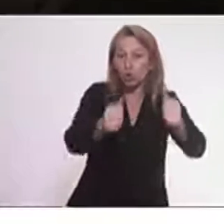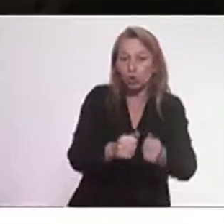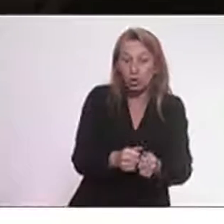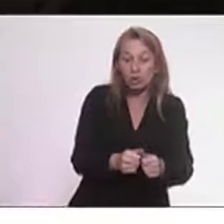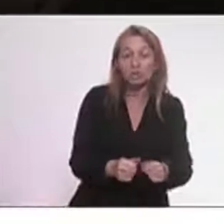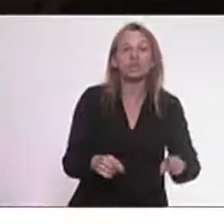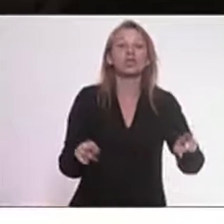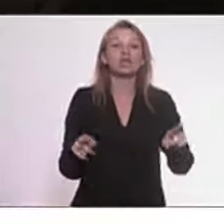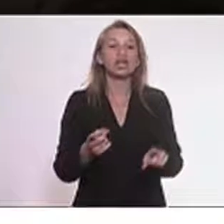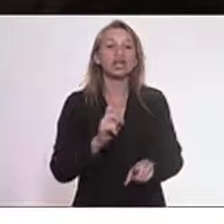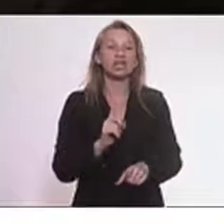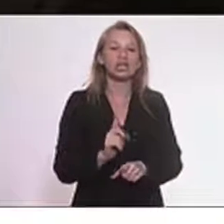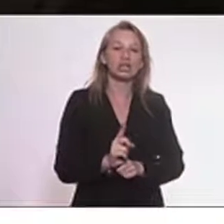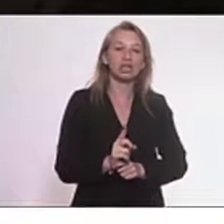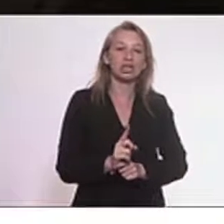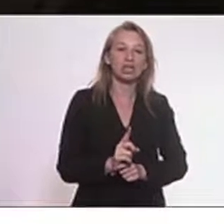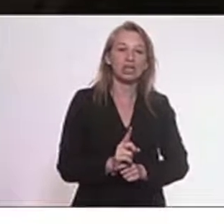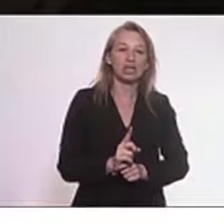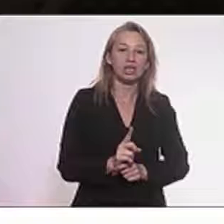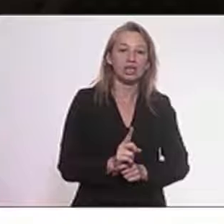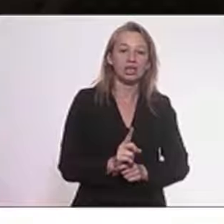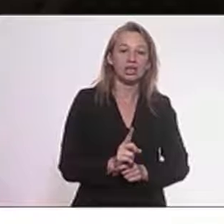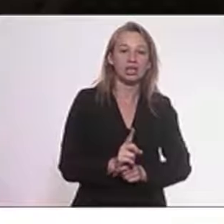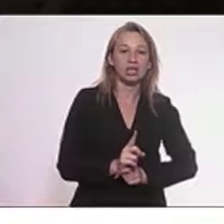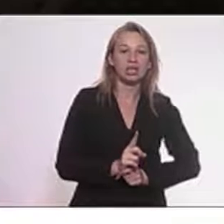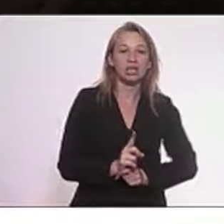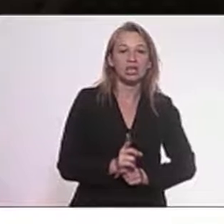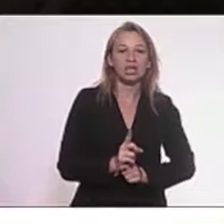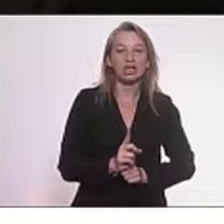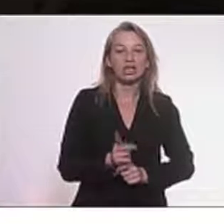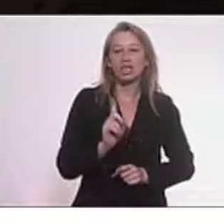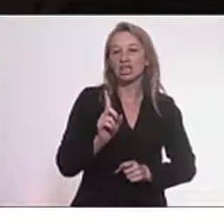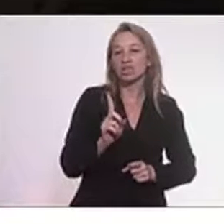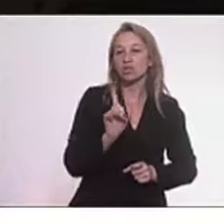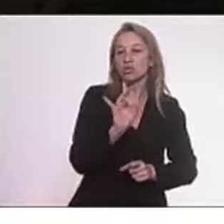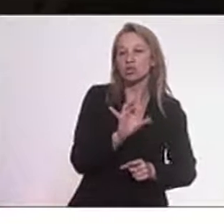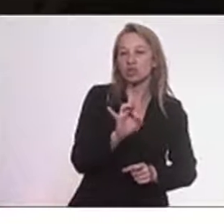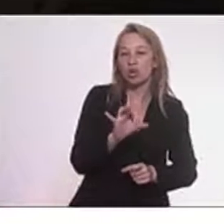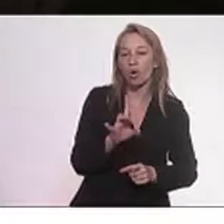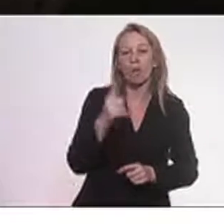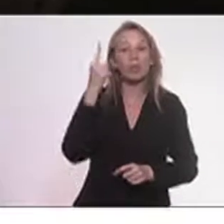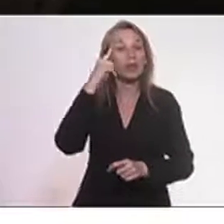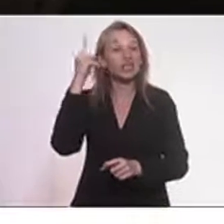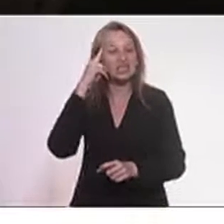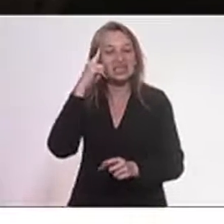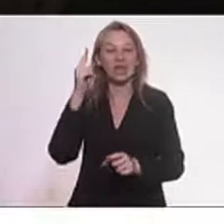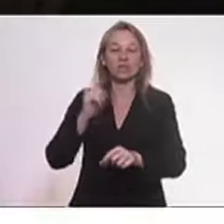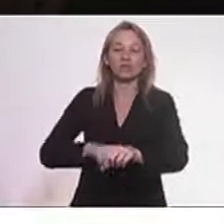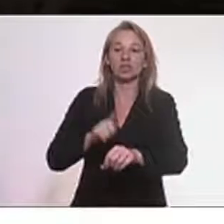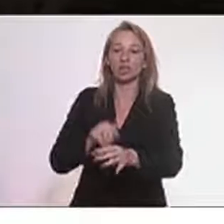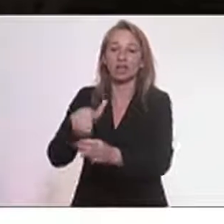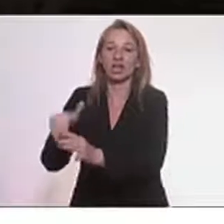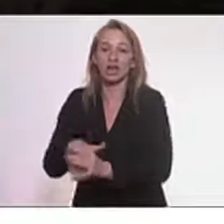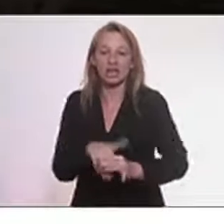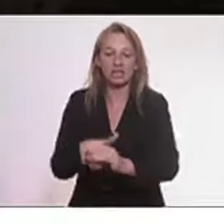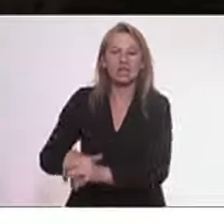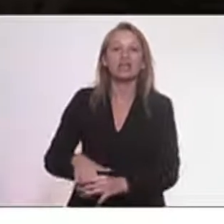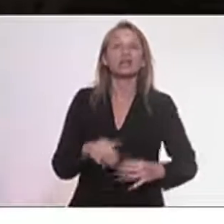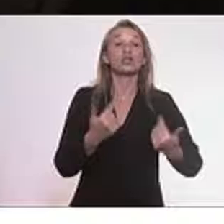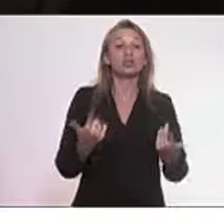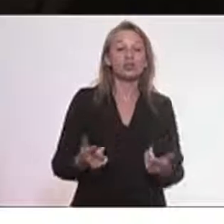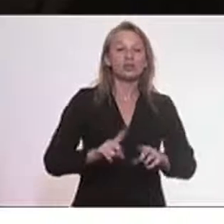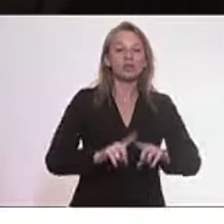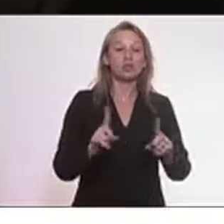não fomentar a política de currais eleitorais, de bases eleitorais por si só. Nós deveríamos fortalecer as peças